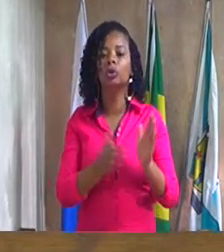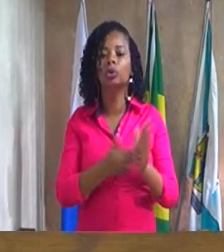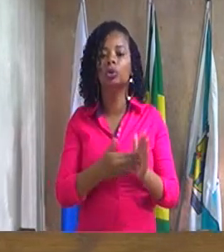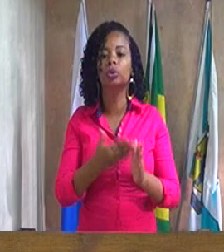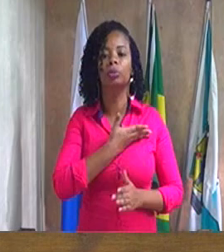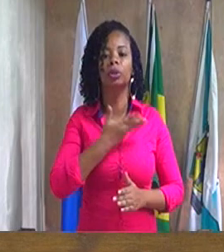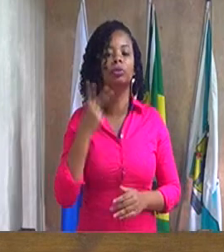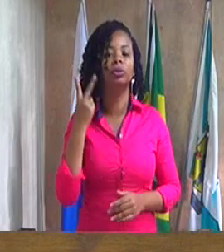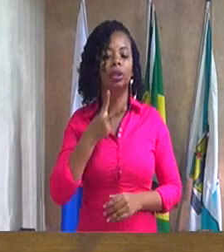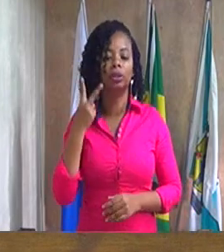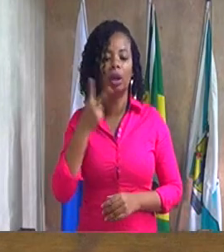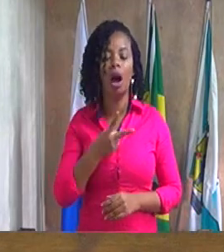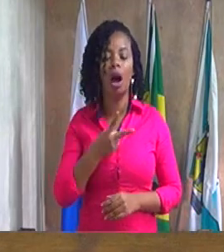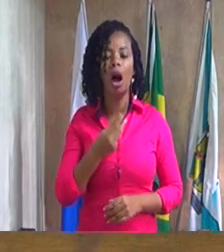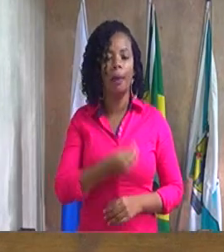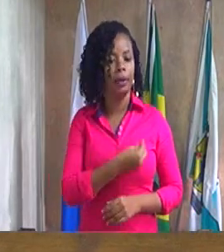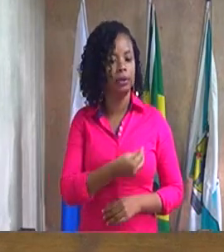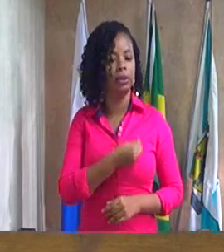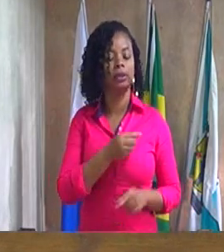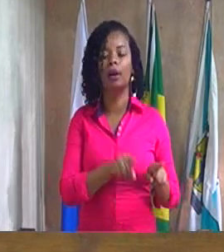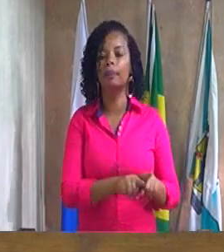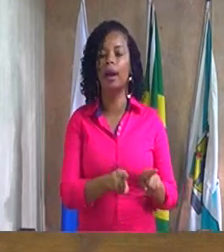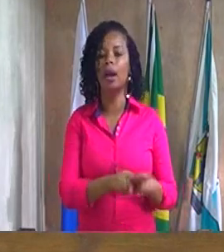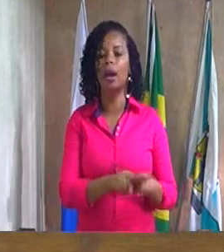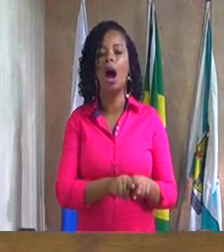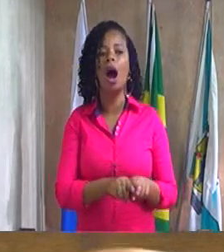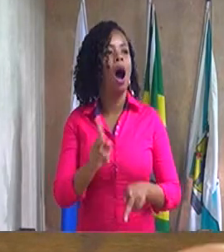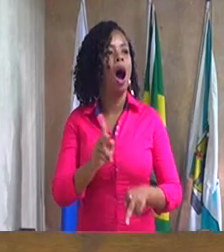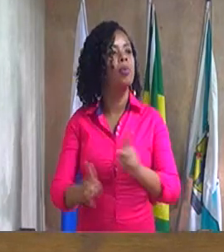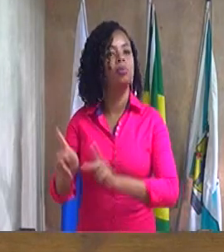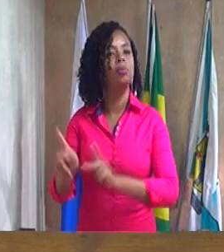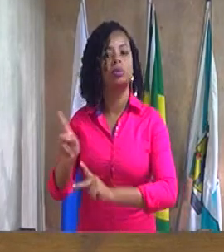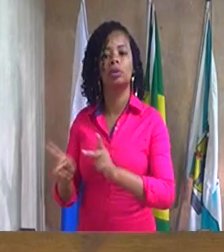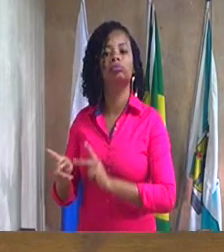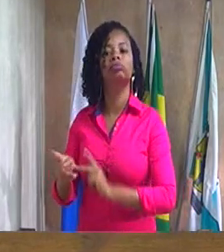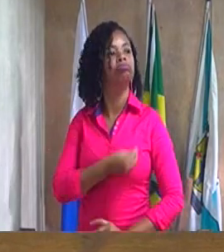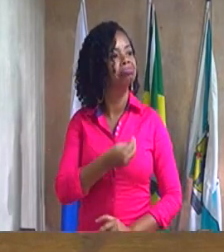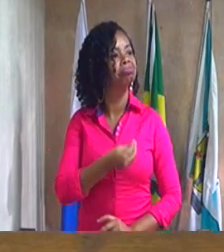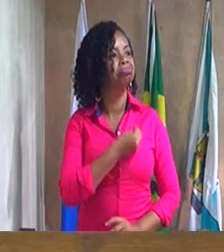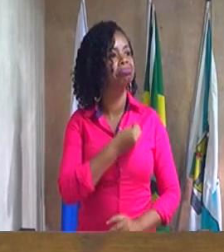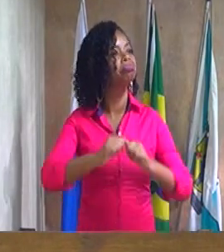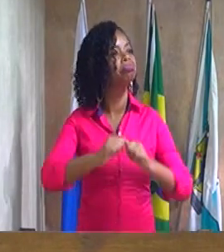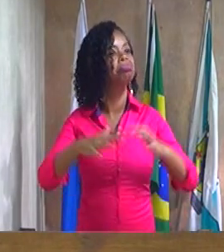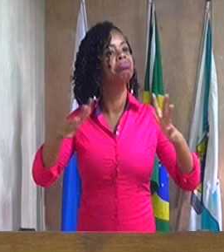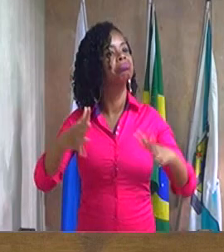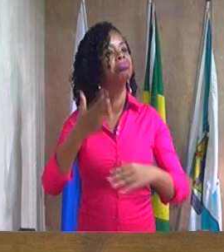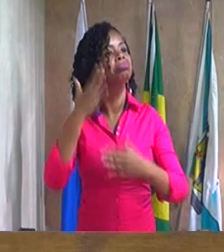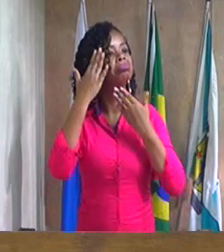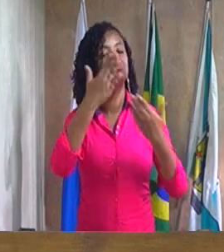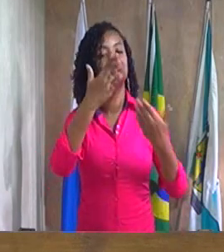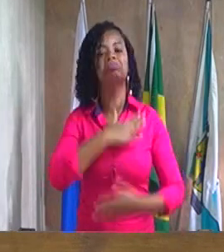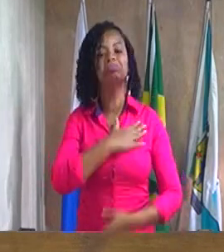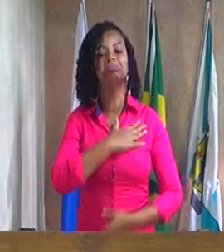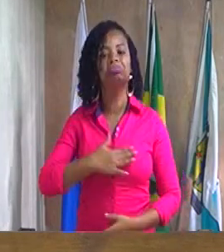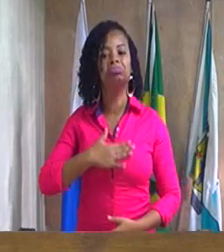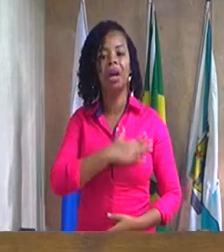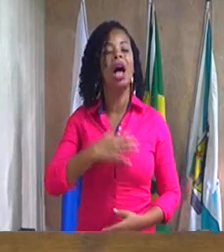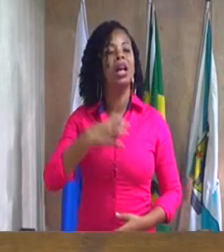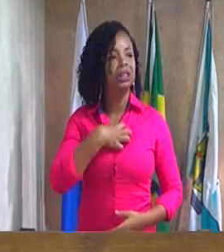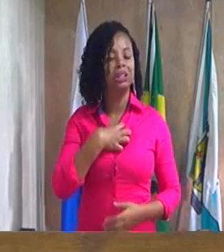vereadores pelas presenças e também, claro, a população que se encontra nesse momento aqui. Muito obrigado, é um prazer. Sintam-se